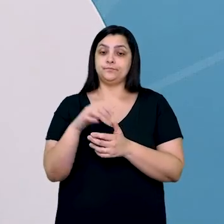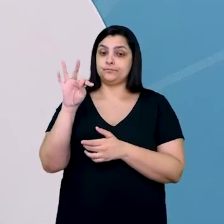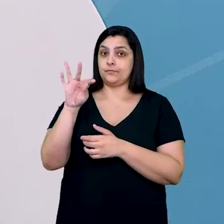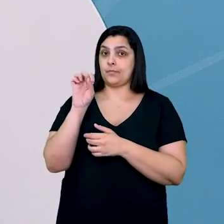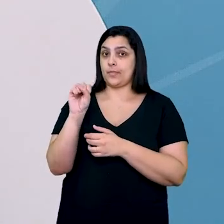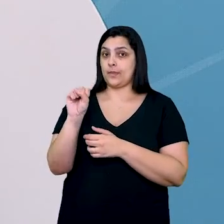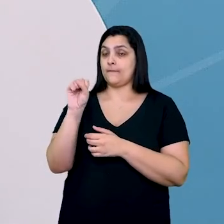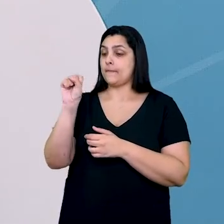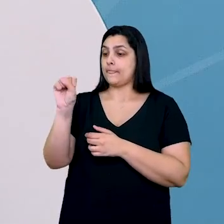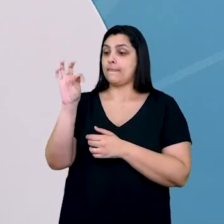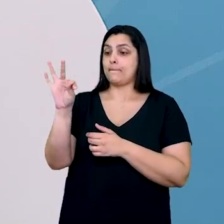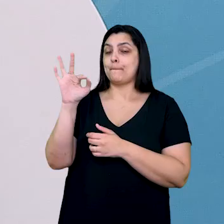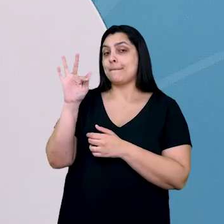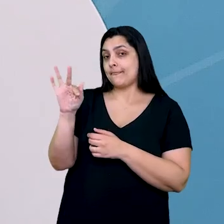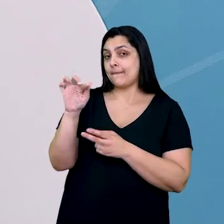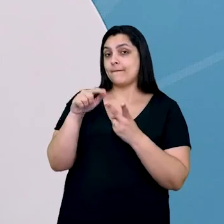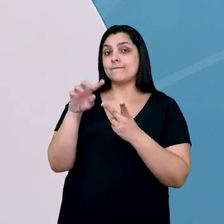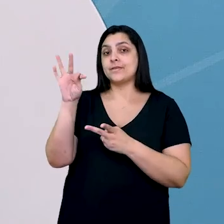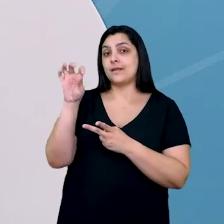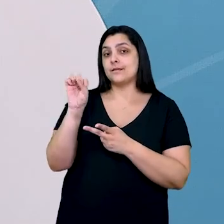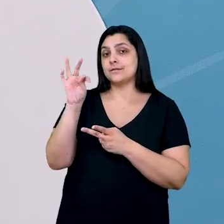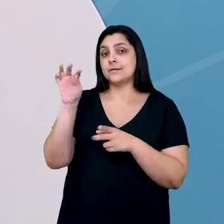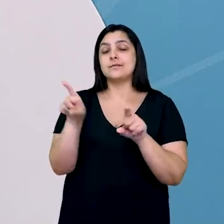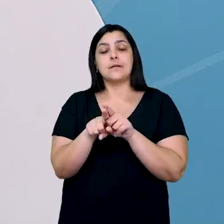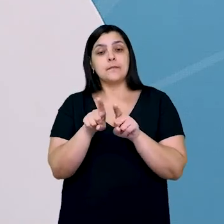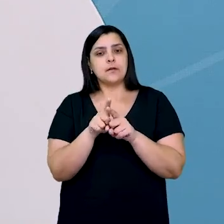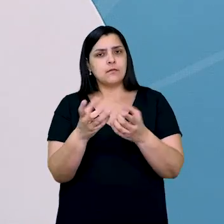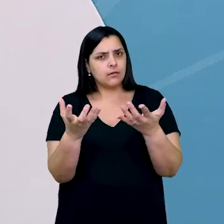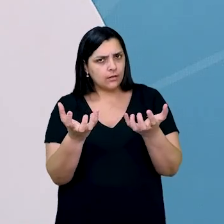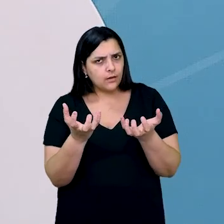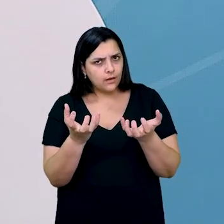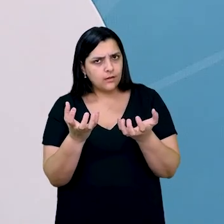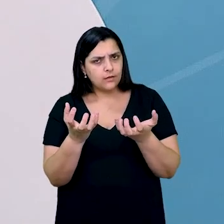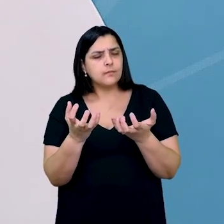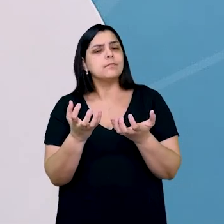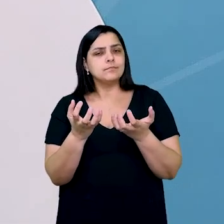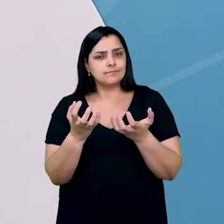do STF e do Tribunal Superior do Trabalho. Para conferir, é